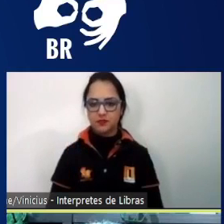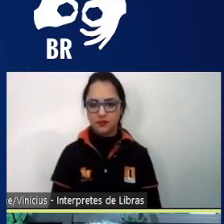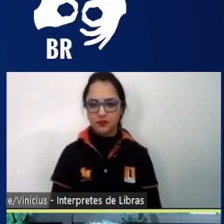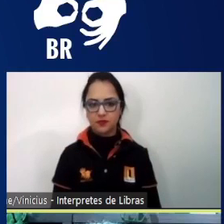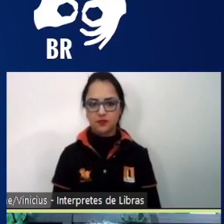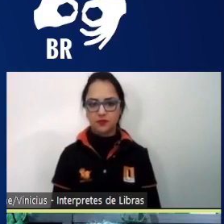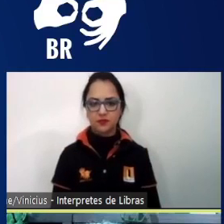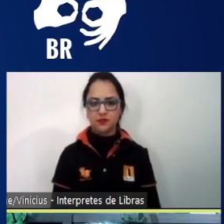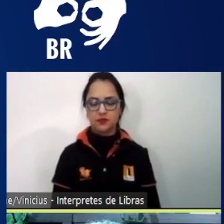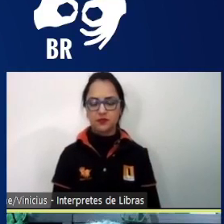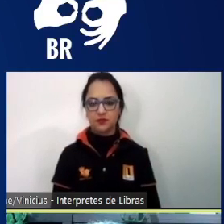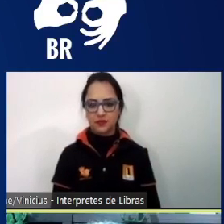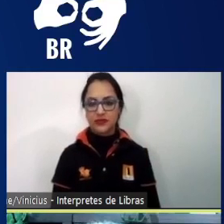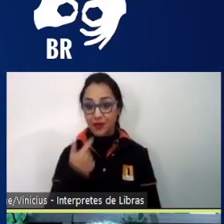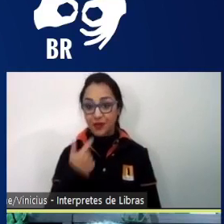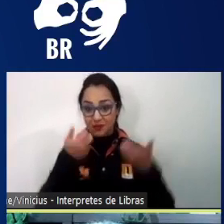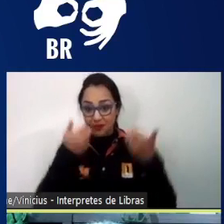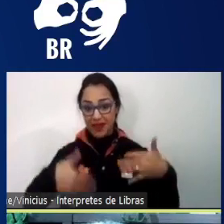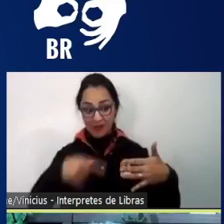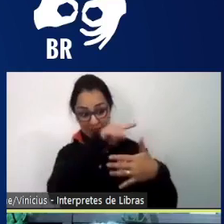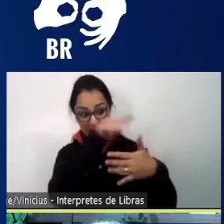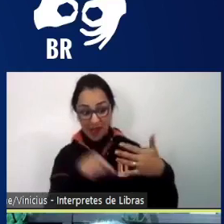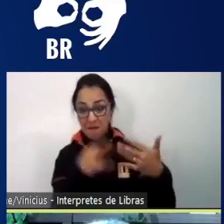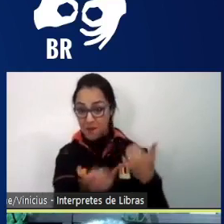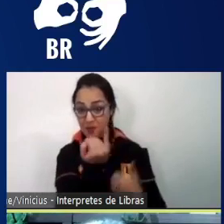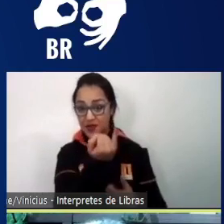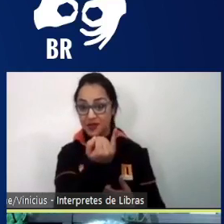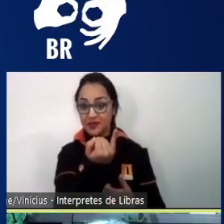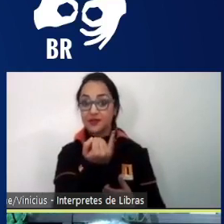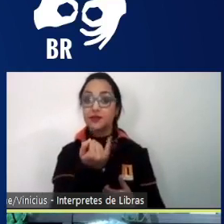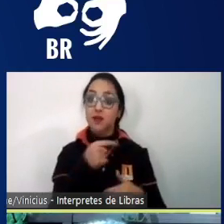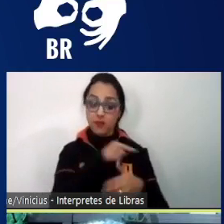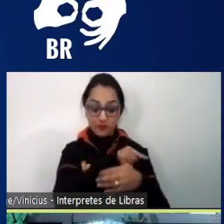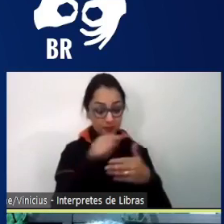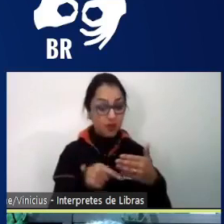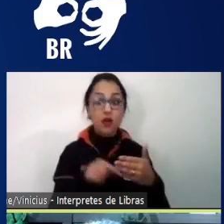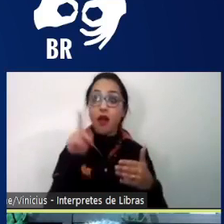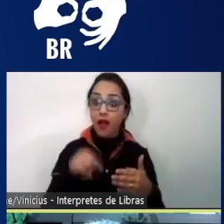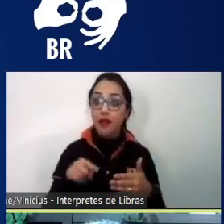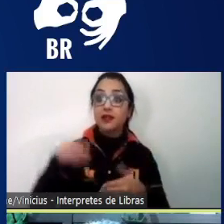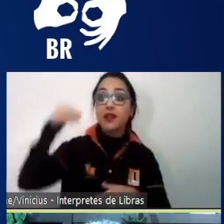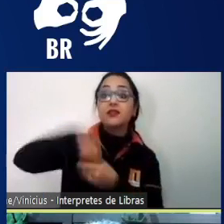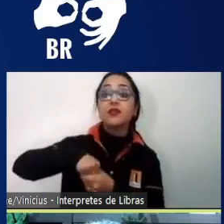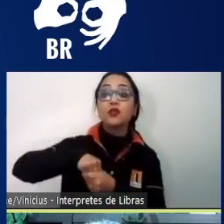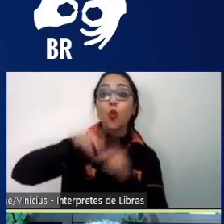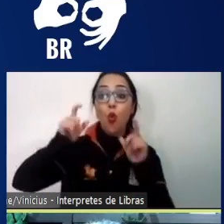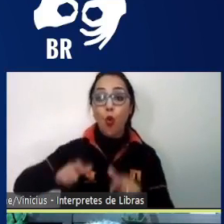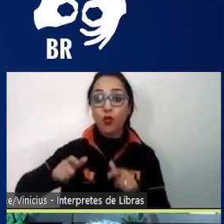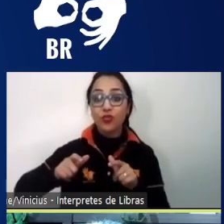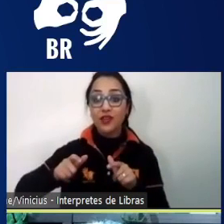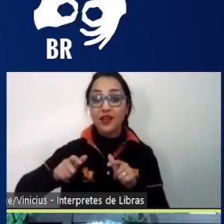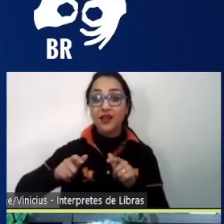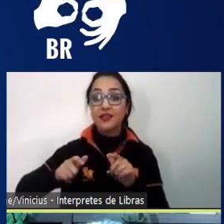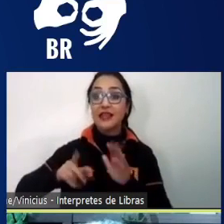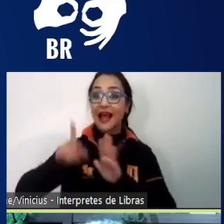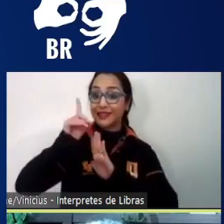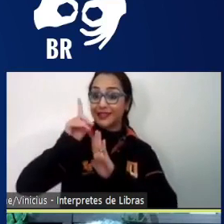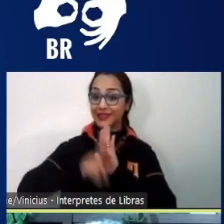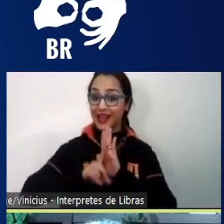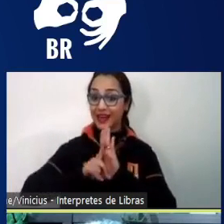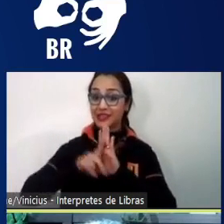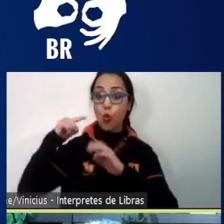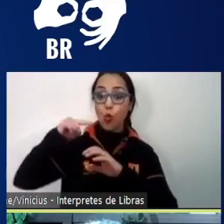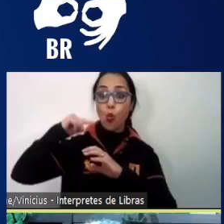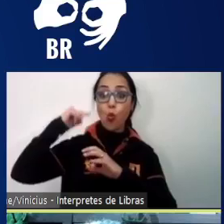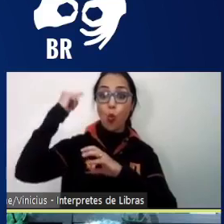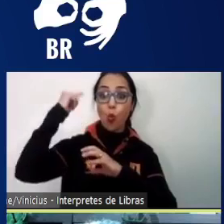E tudo isso que eu acabei de falar está na Declaração Universal de Direitos Humanos. Não precisamos criar